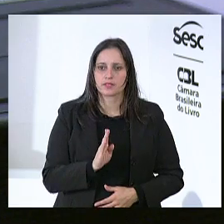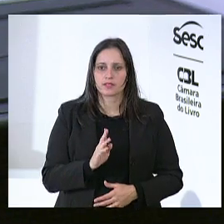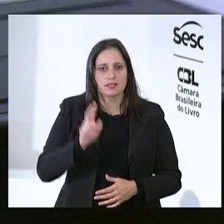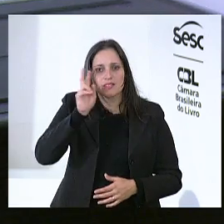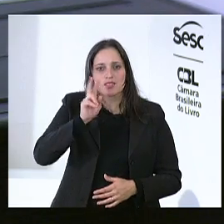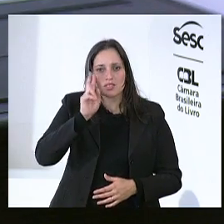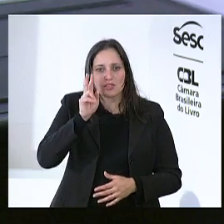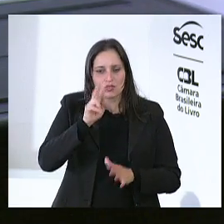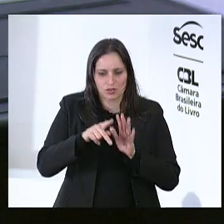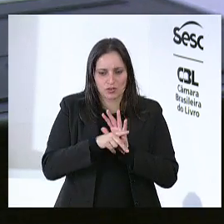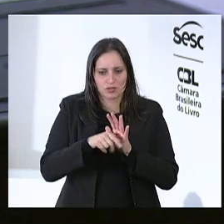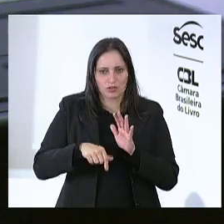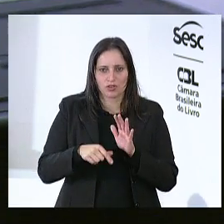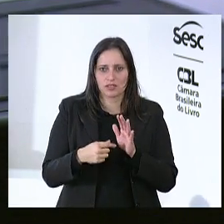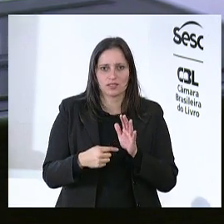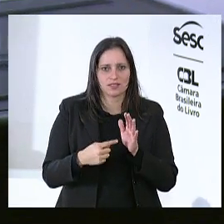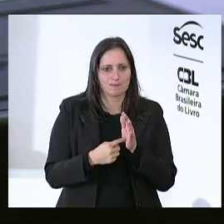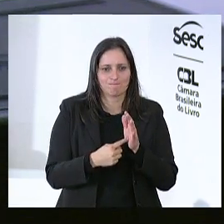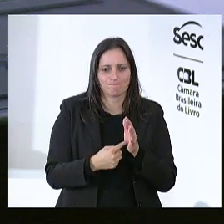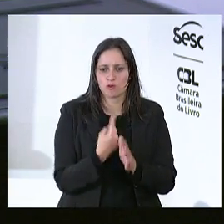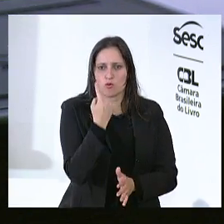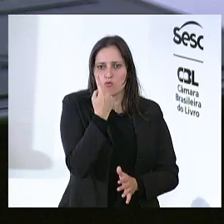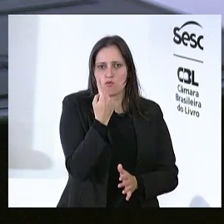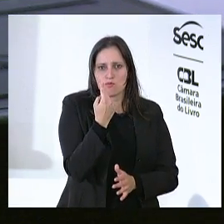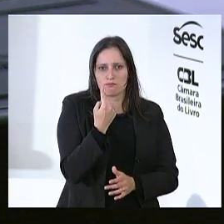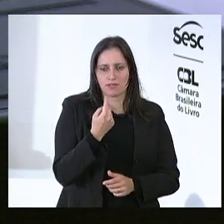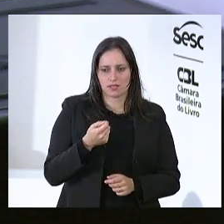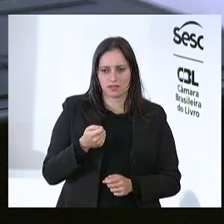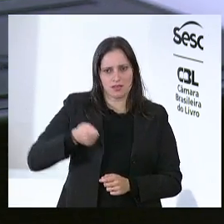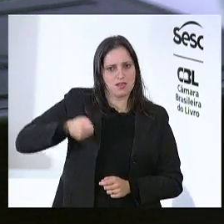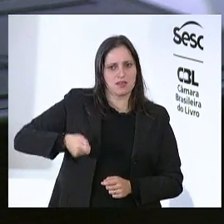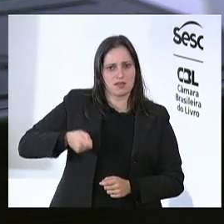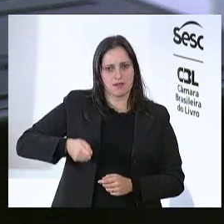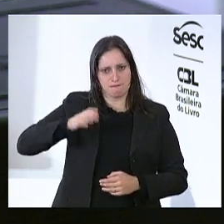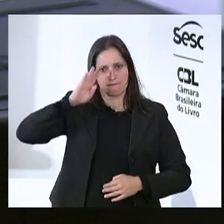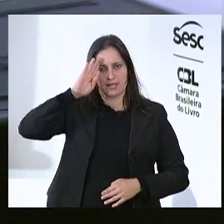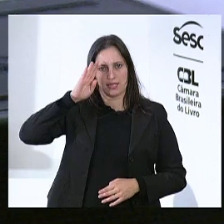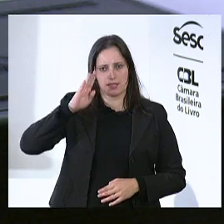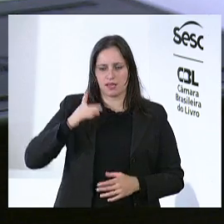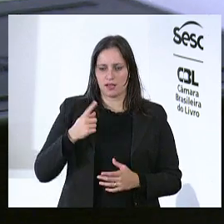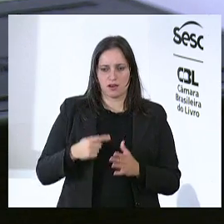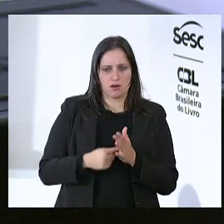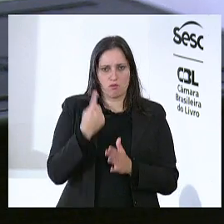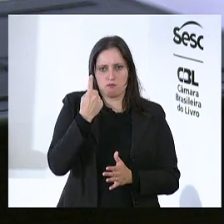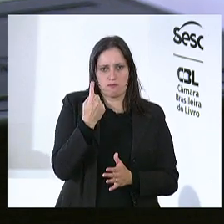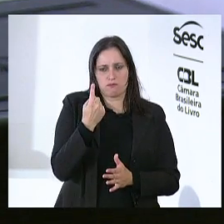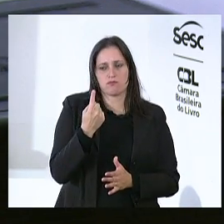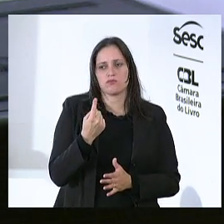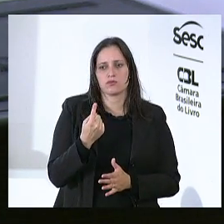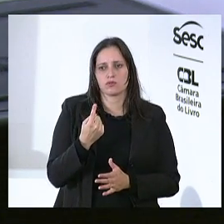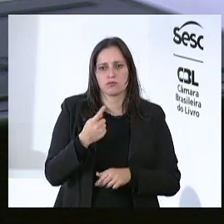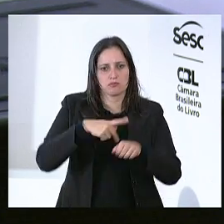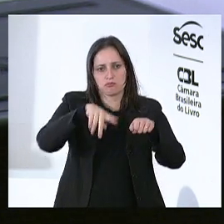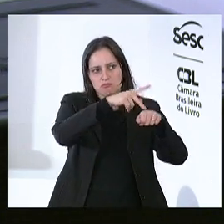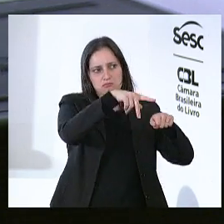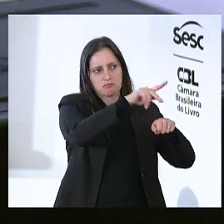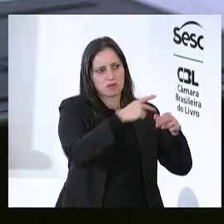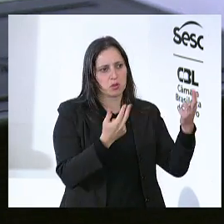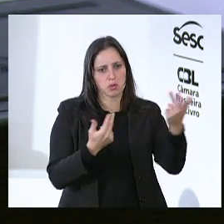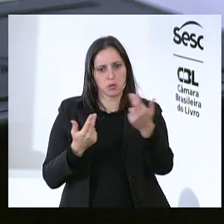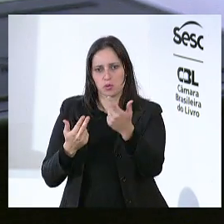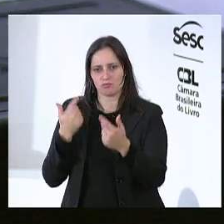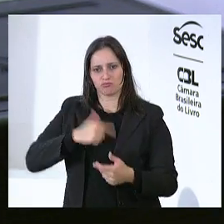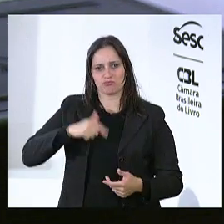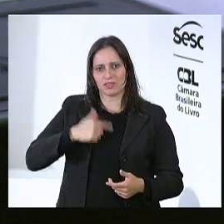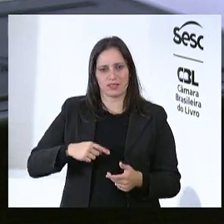Brasil é um caso único, né? A história do regime militar é um caso único de memória do